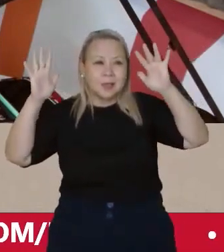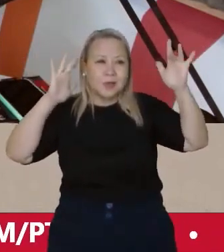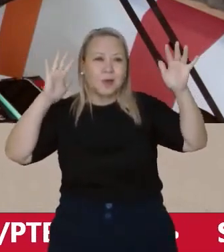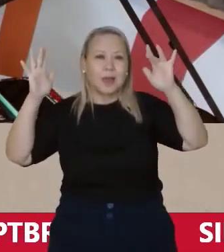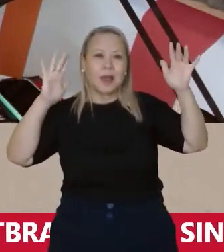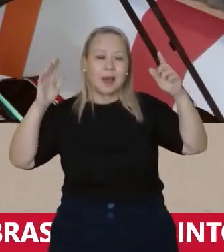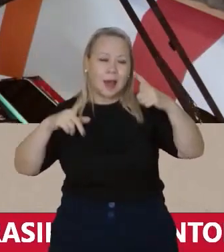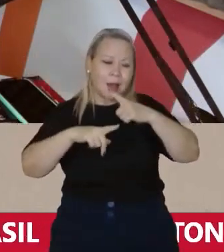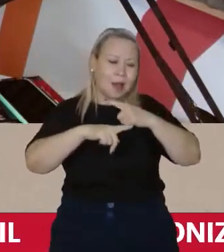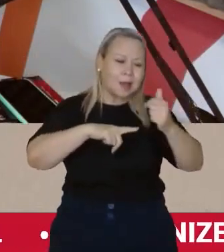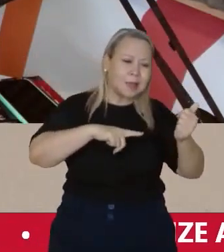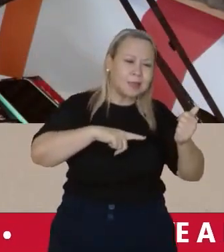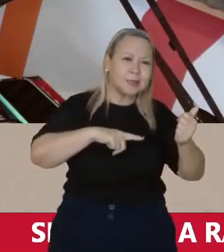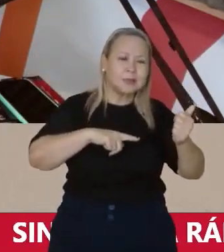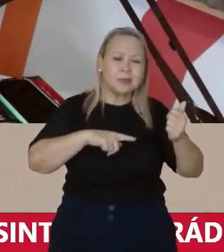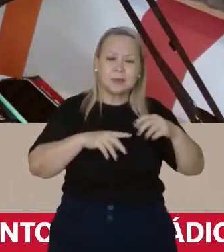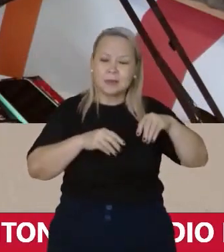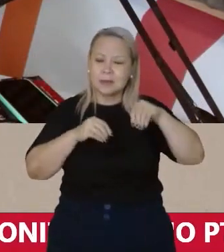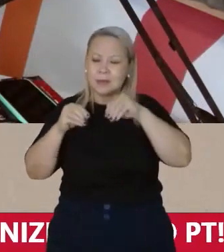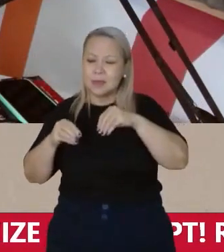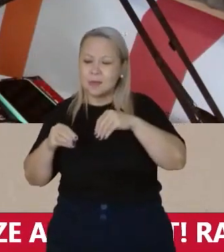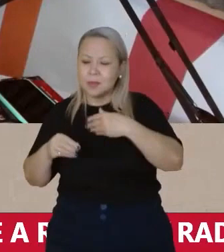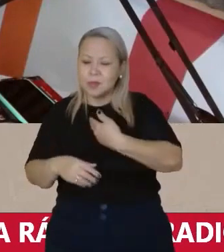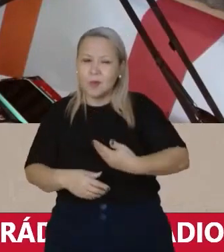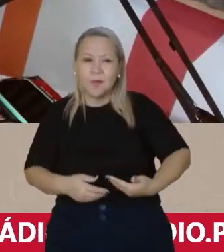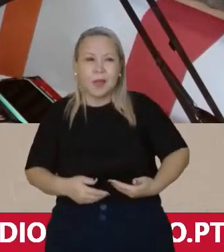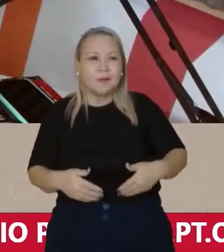Nós saímos de um governo que nos deu asa.